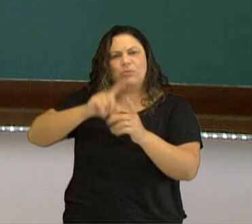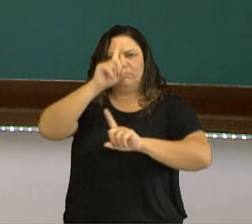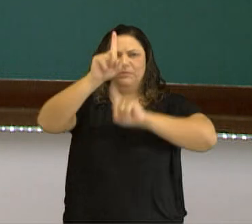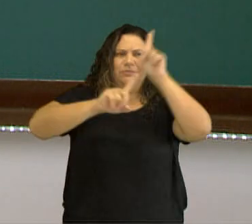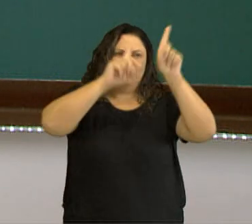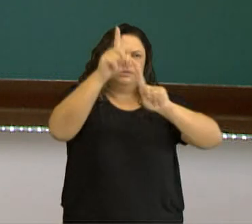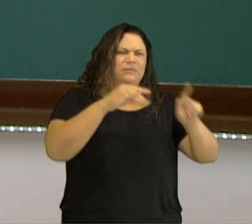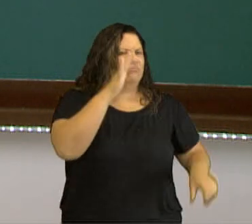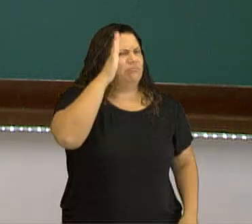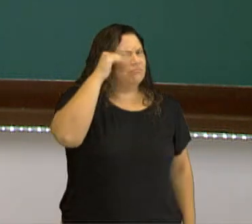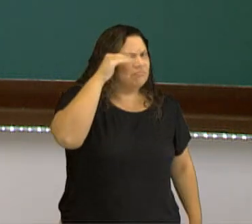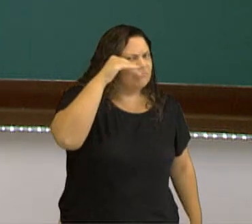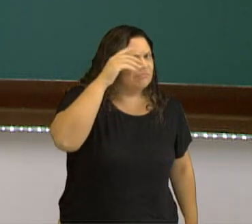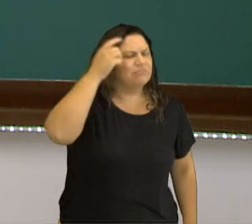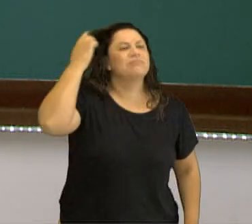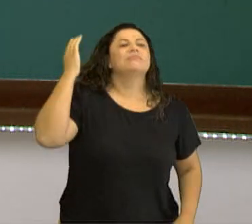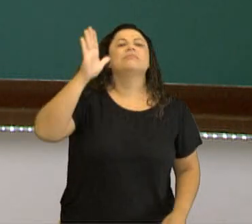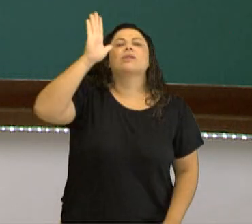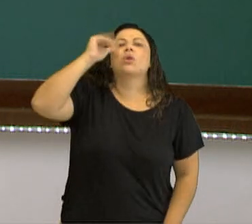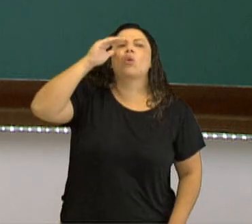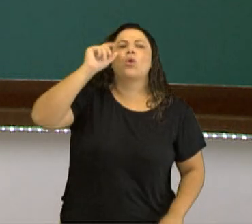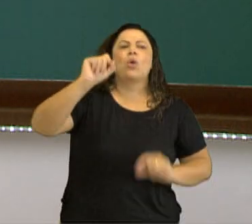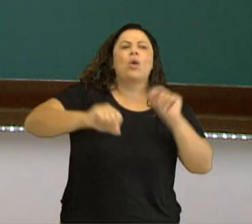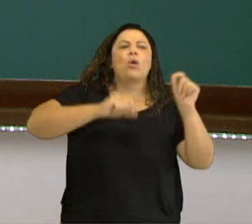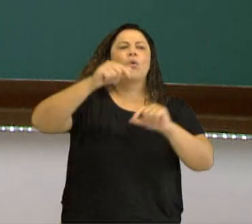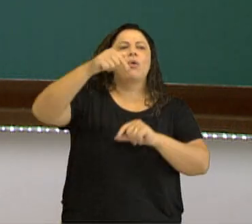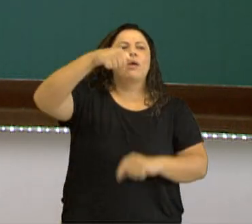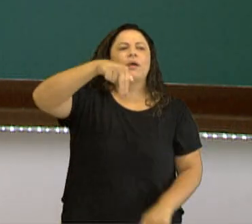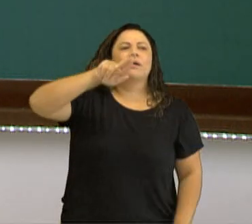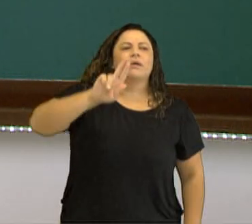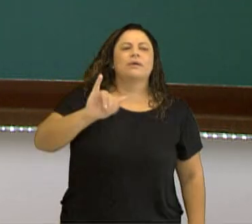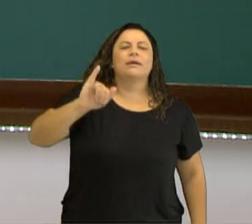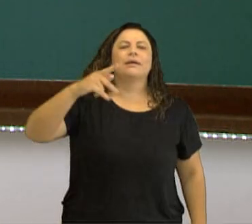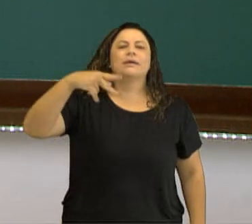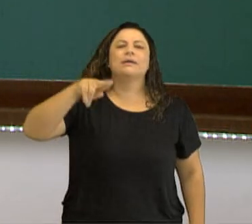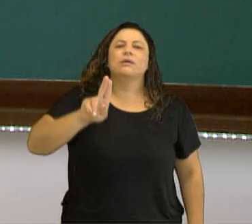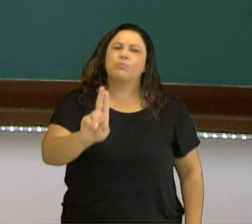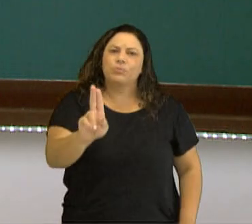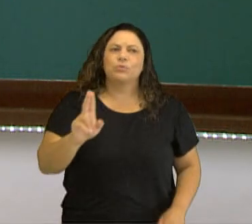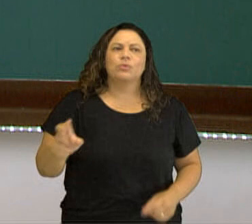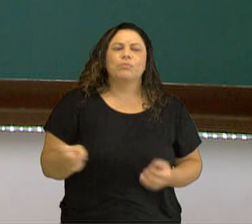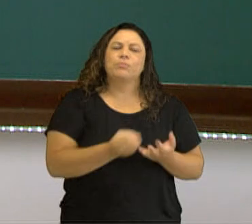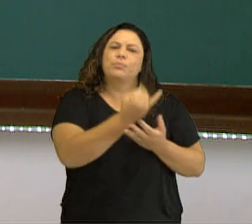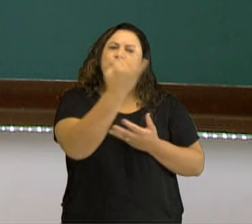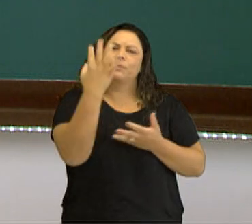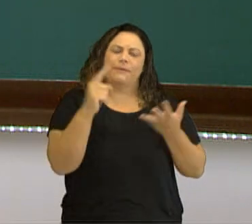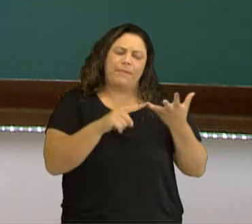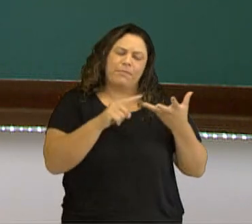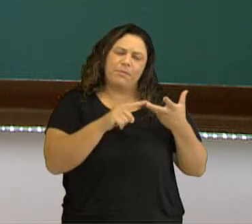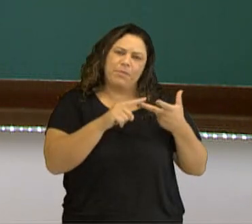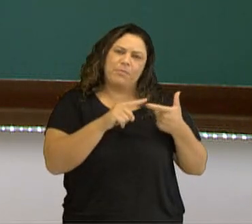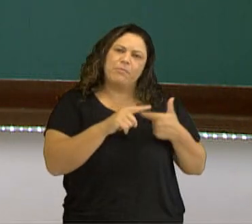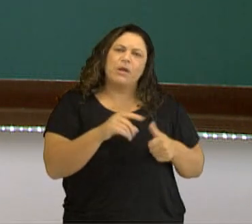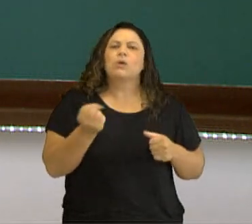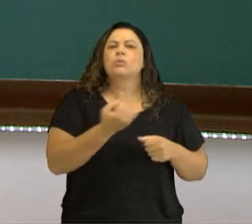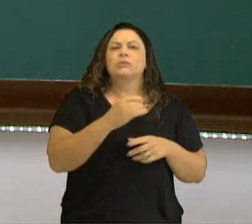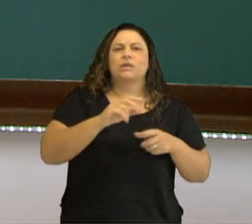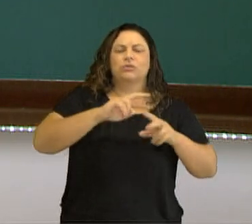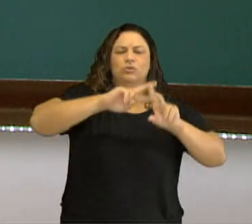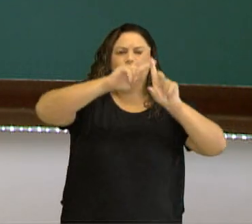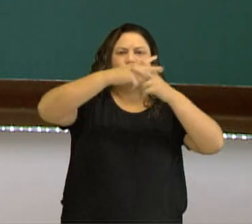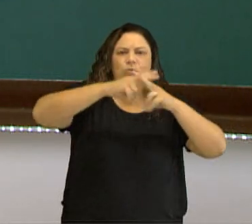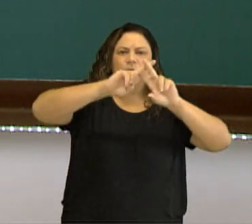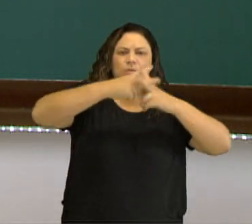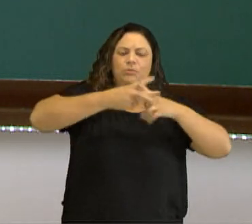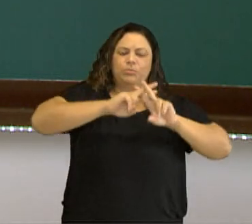trago para vocês é o quipu, ou quipo, que é um sistema de contagem através de cordas. Então eles já dominavam